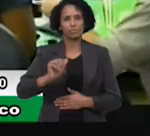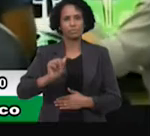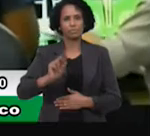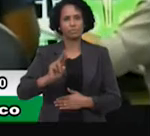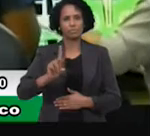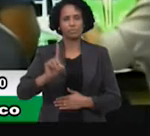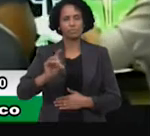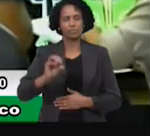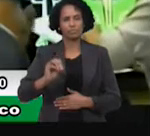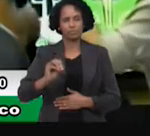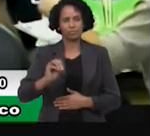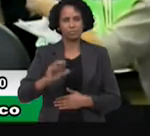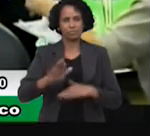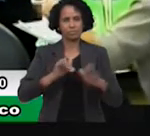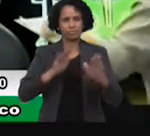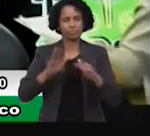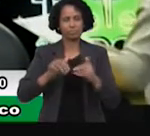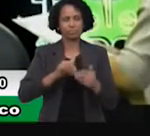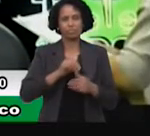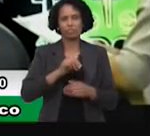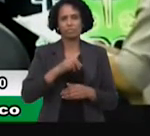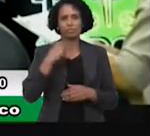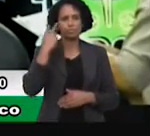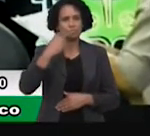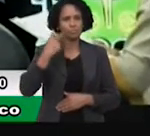senhores vereadores para a votação.